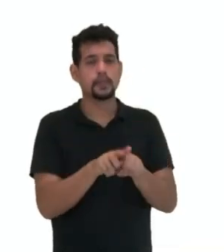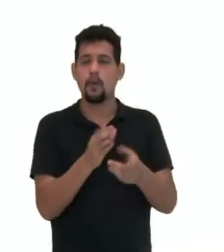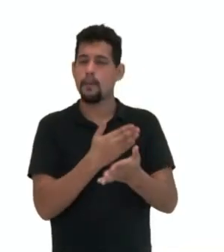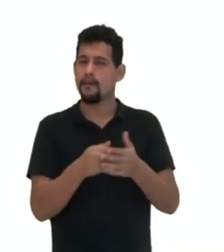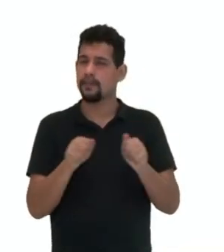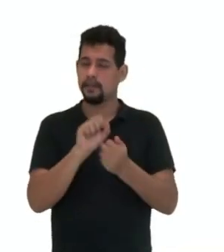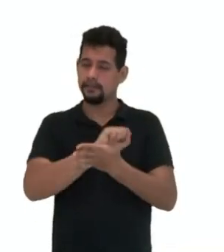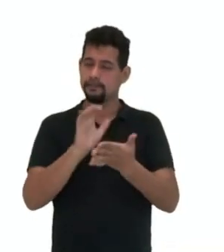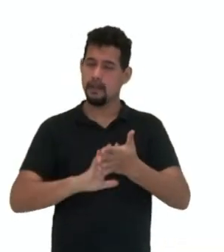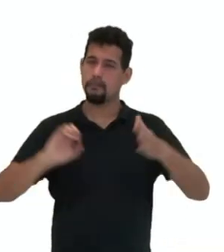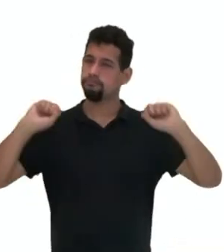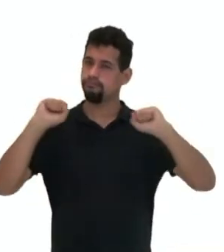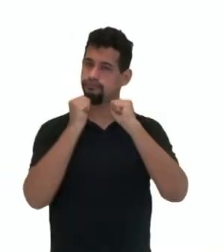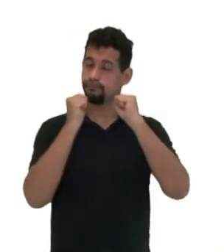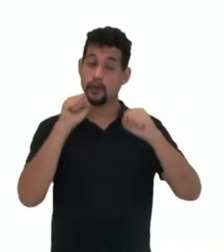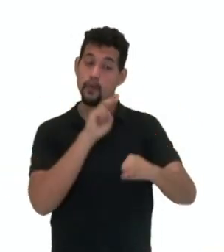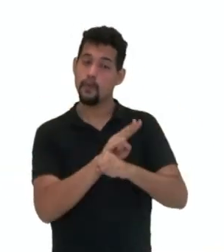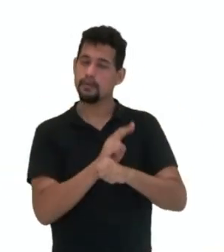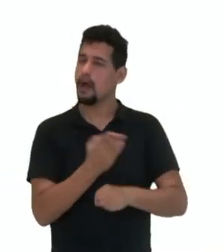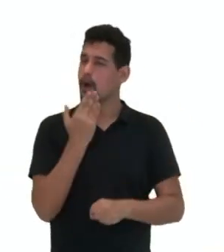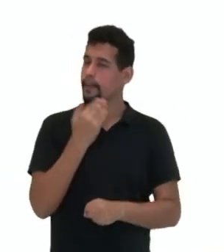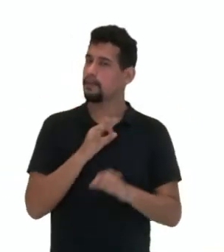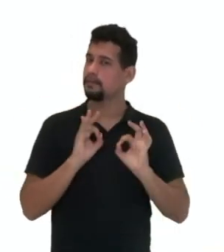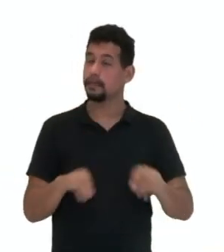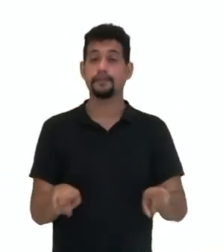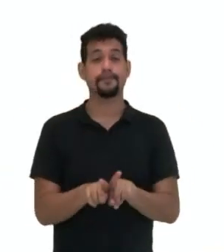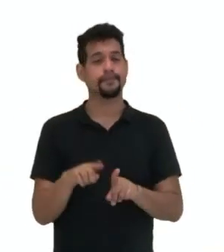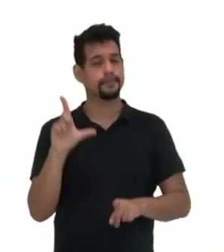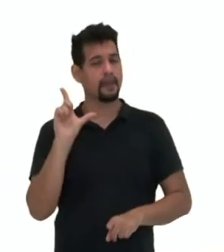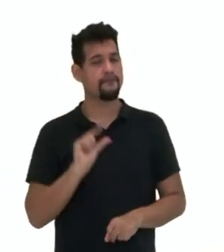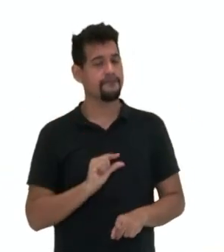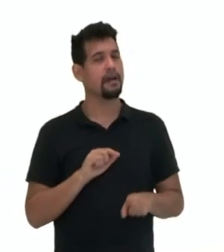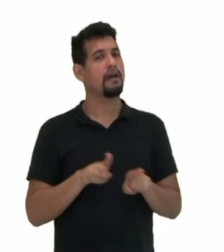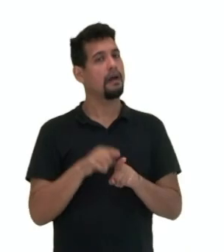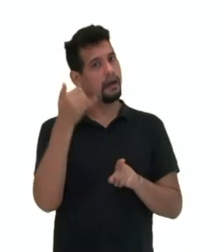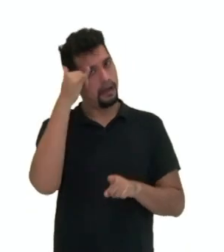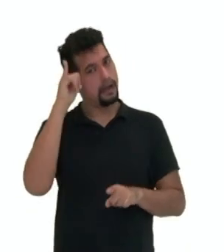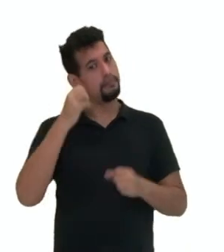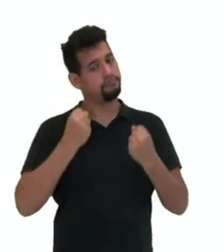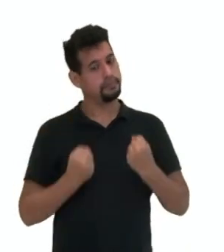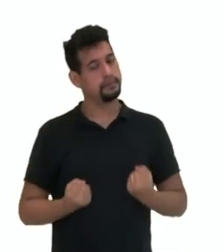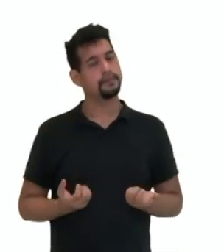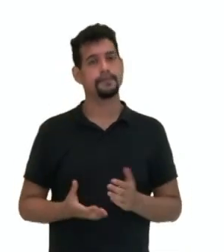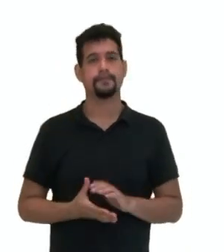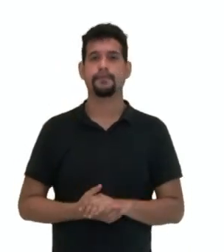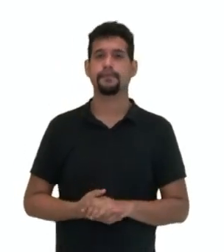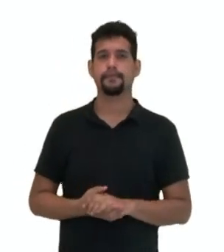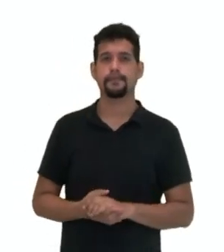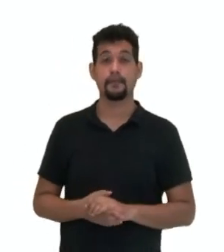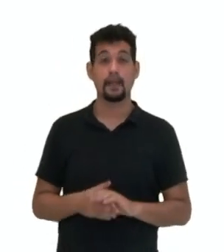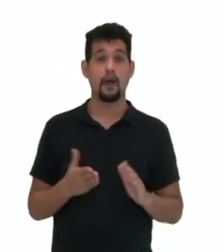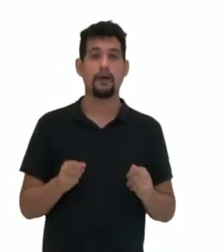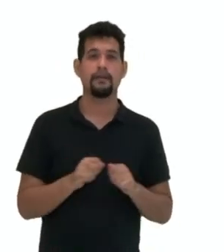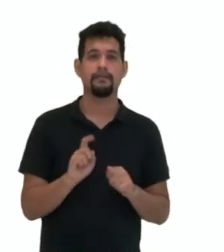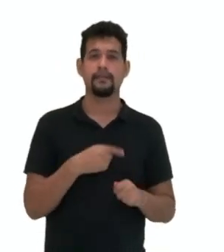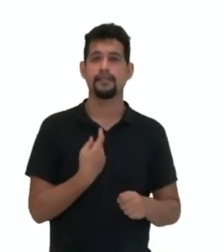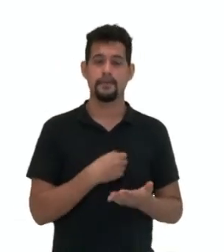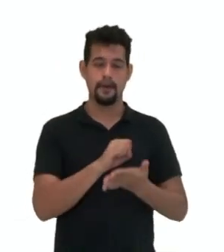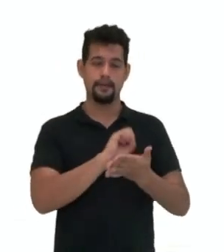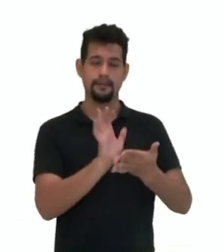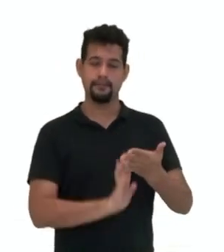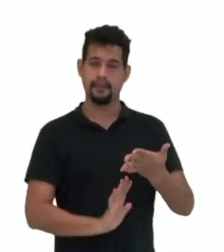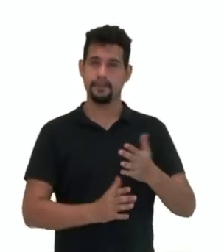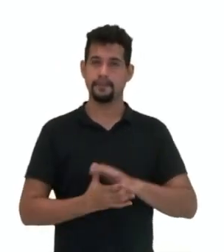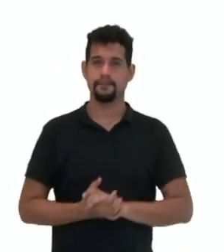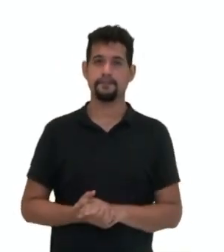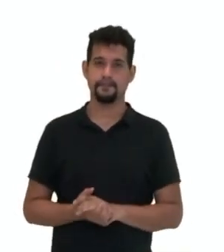praticar exercícios físicos, cuidar com a alimentação para reduzir esse peso. Vamos agora para mais uma